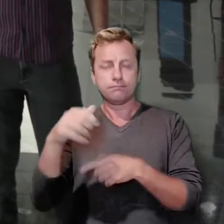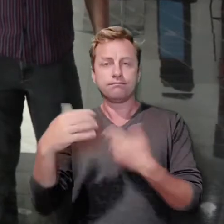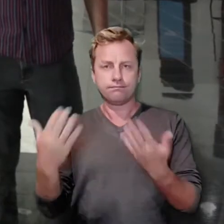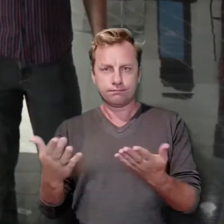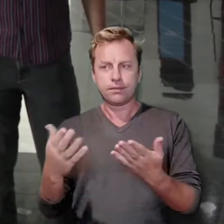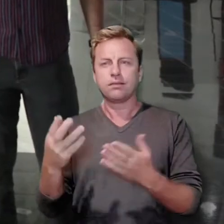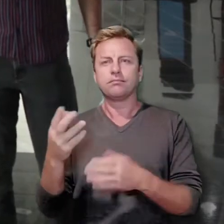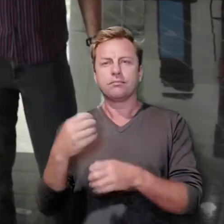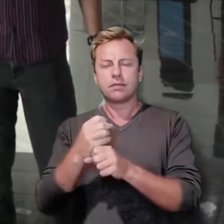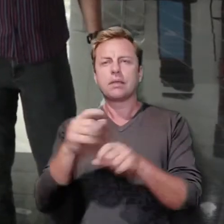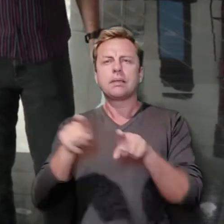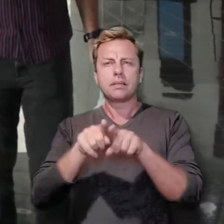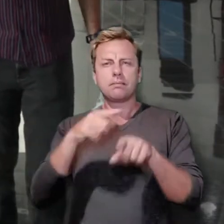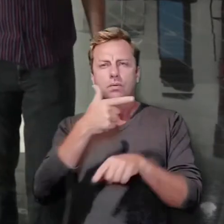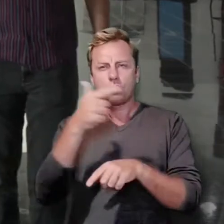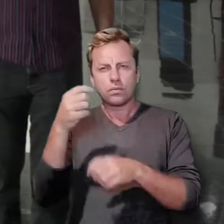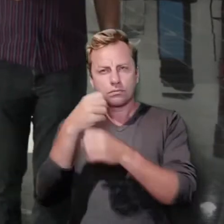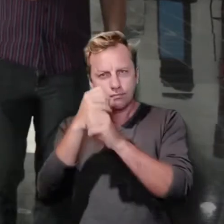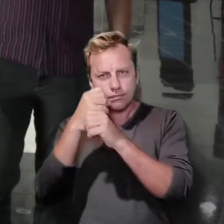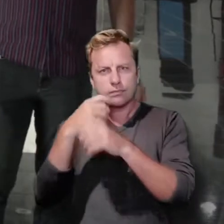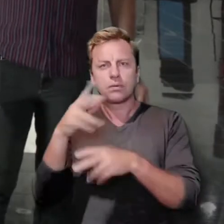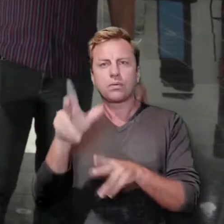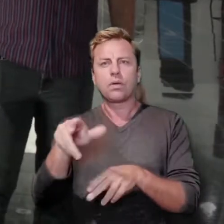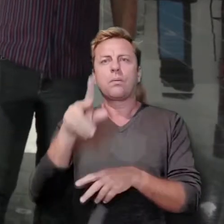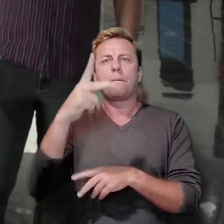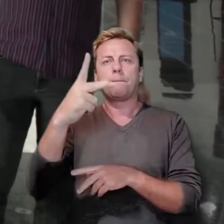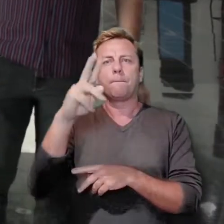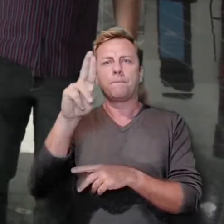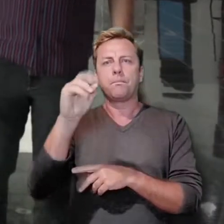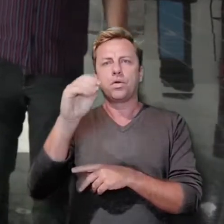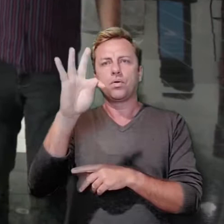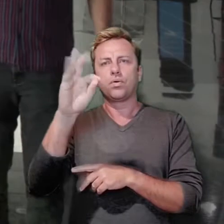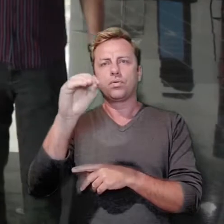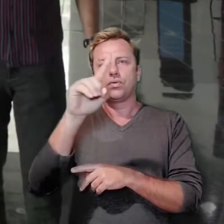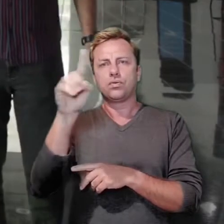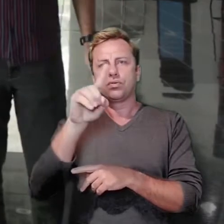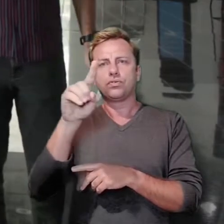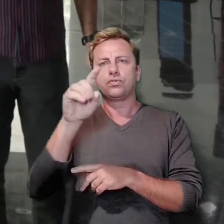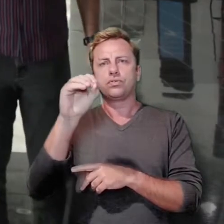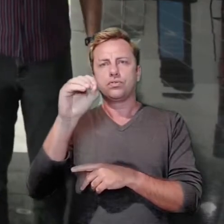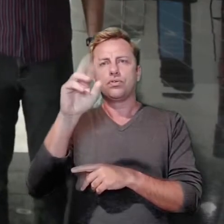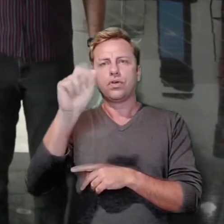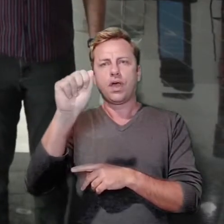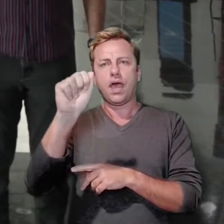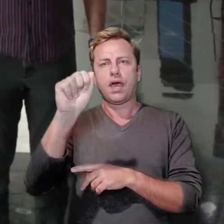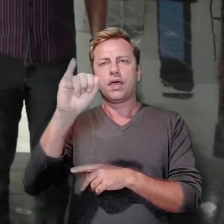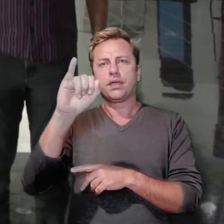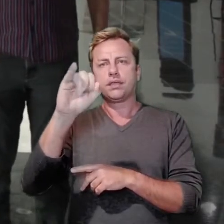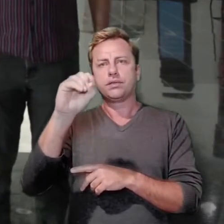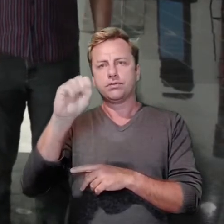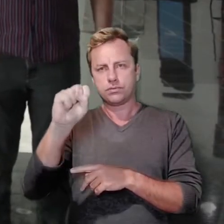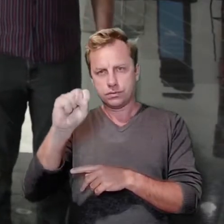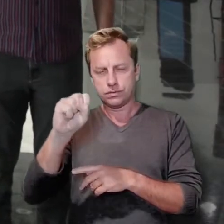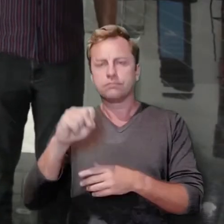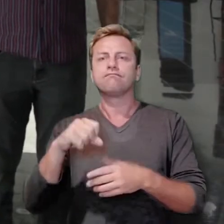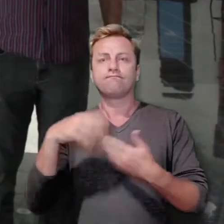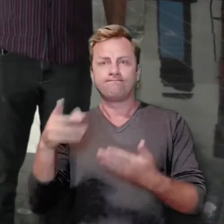que vírus e bactérias e alguns outros micro-organismos, como protozoários, são os nossos verdadeiros